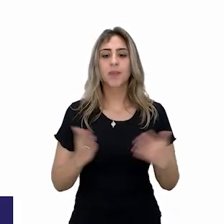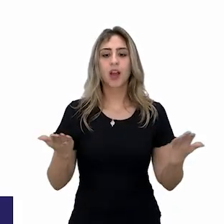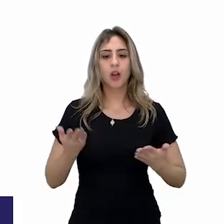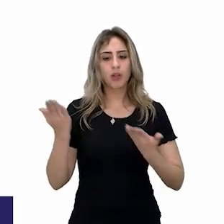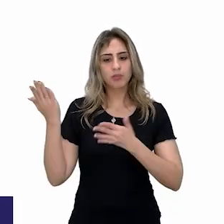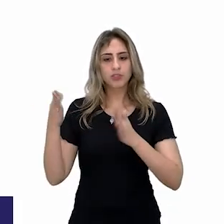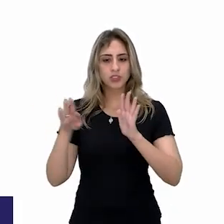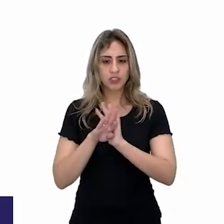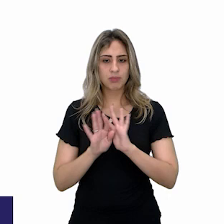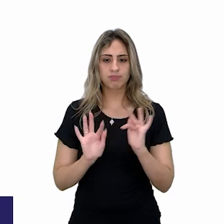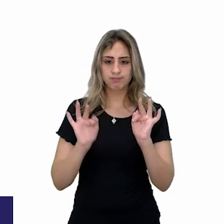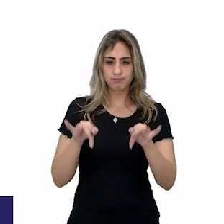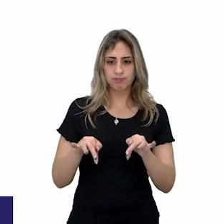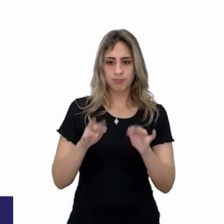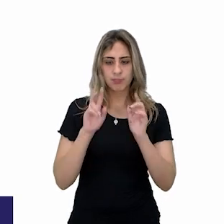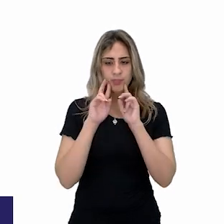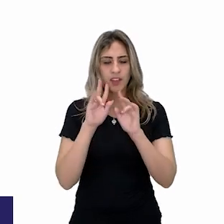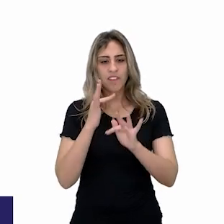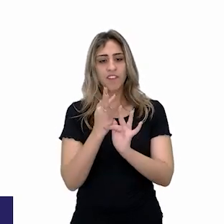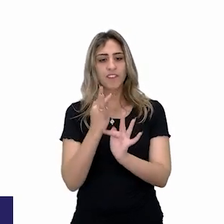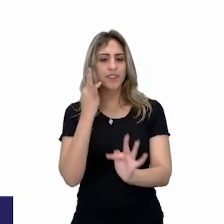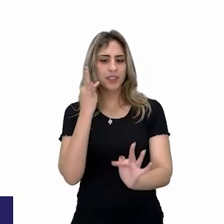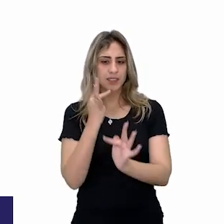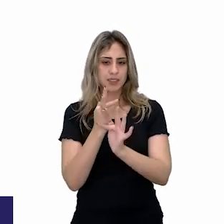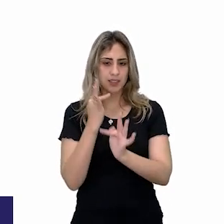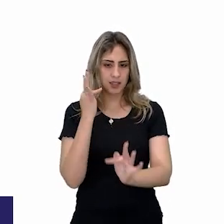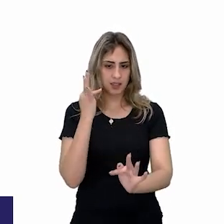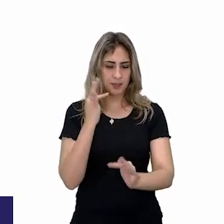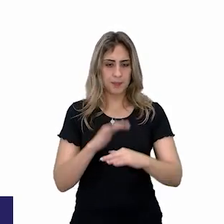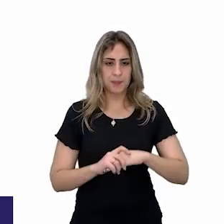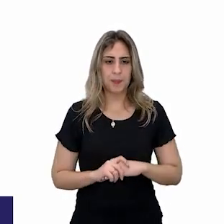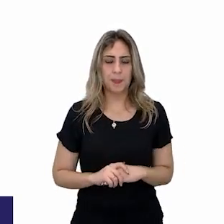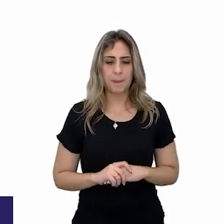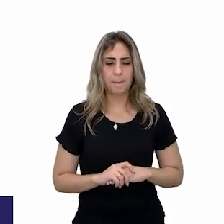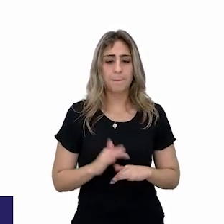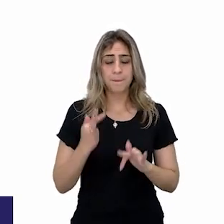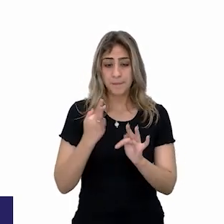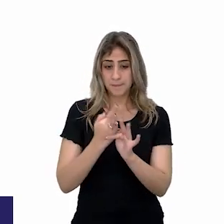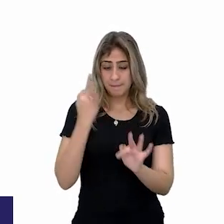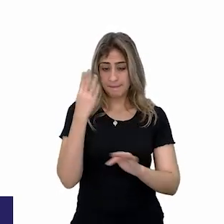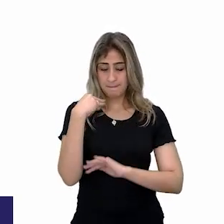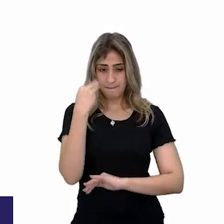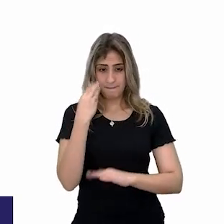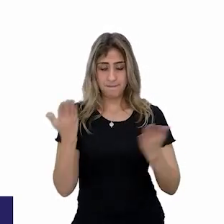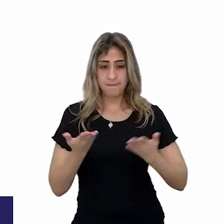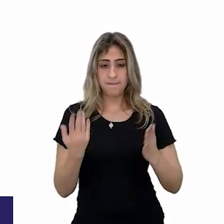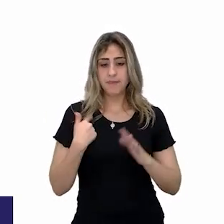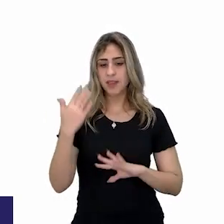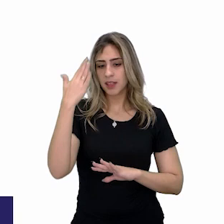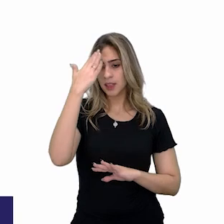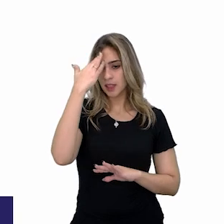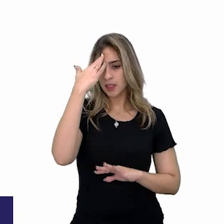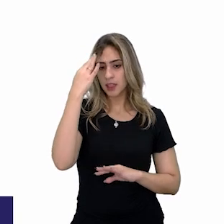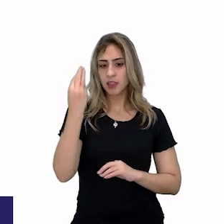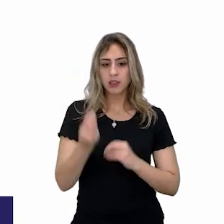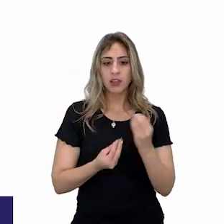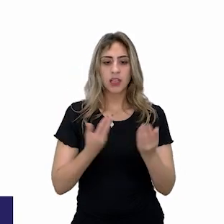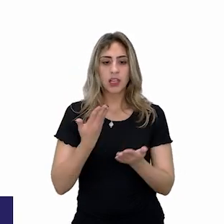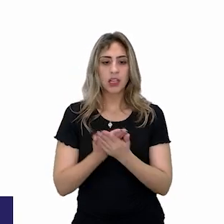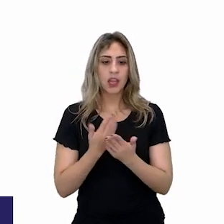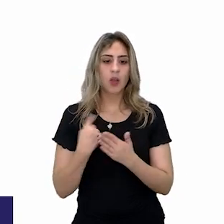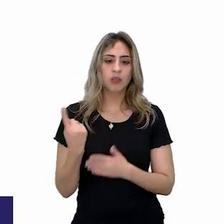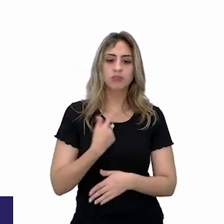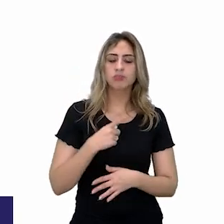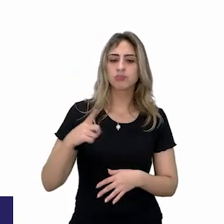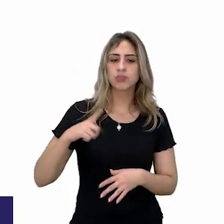Isso, chegamos no experimento de física, tá? Para o experimento de física, vamos entender que aula que a gente